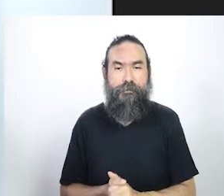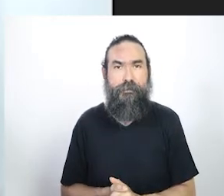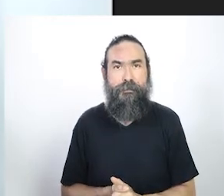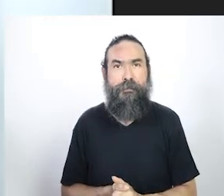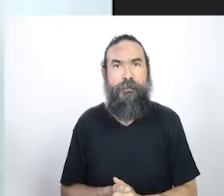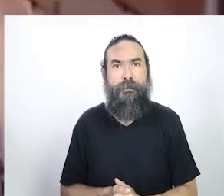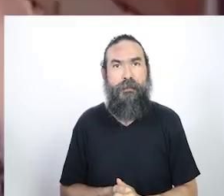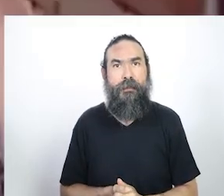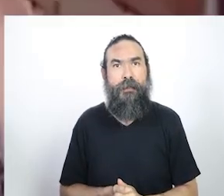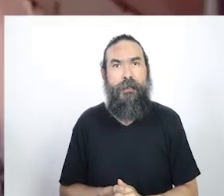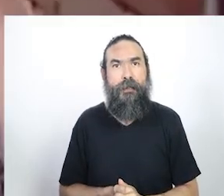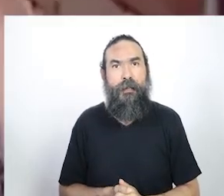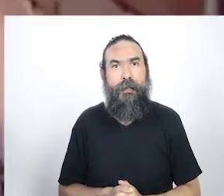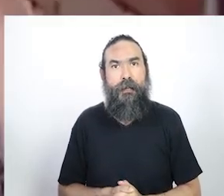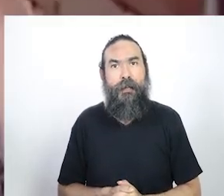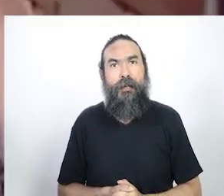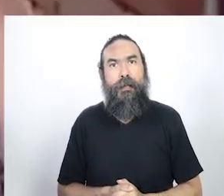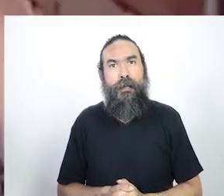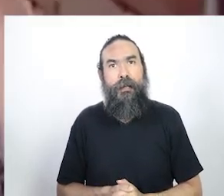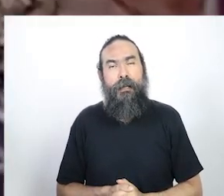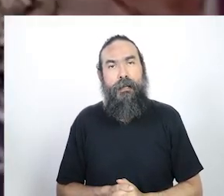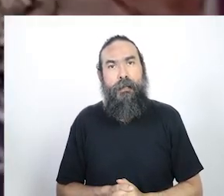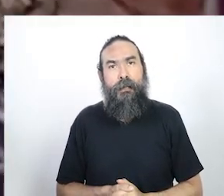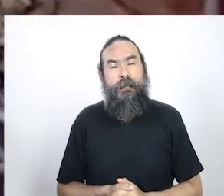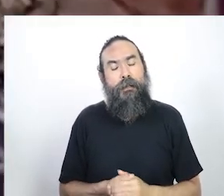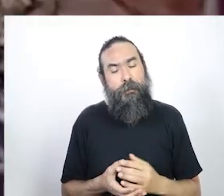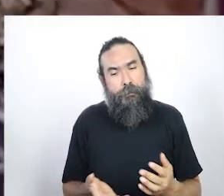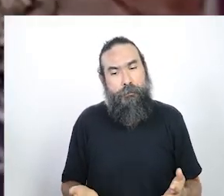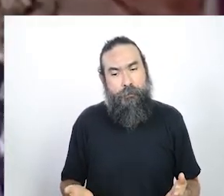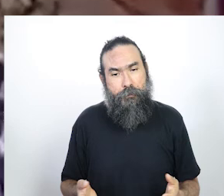Obrigada, obrigada demais.